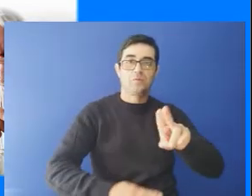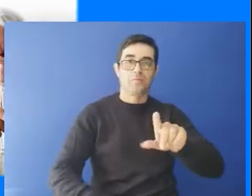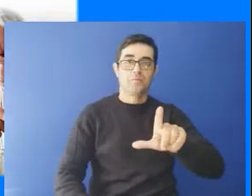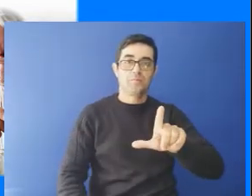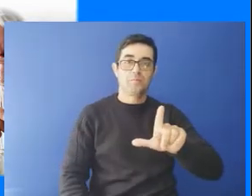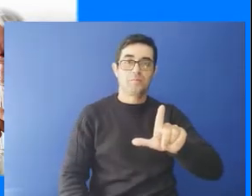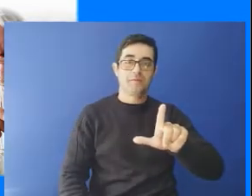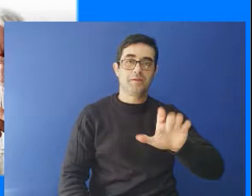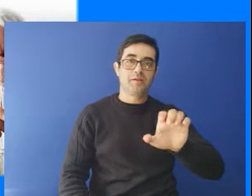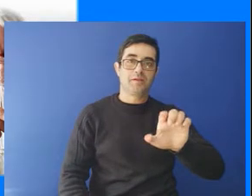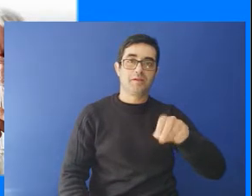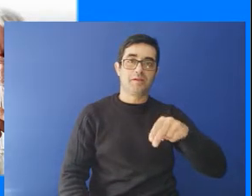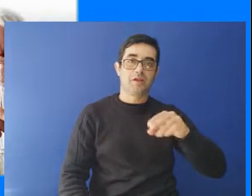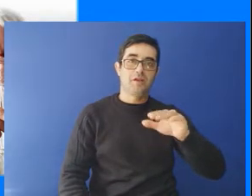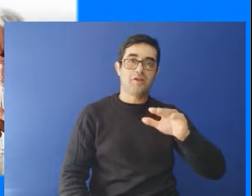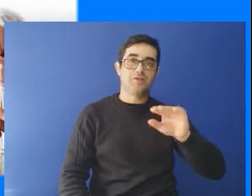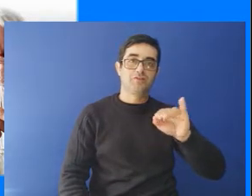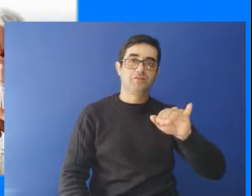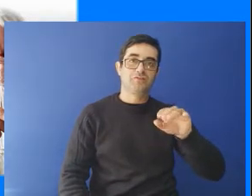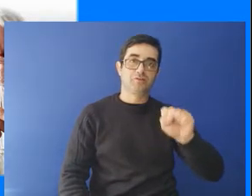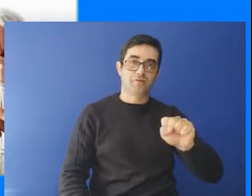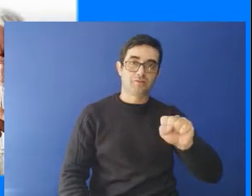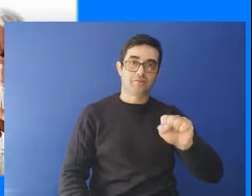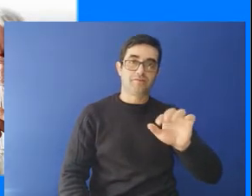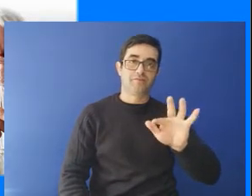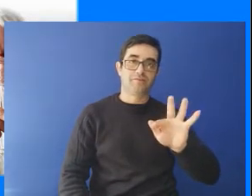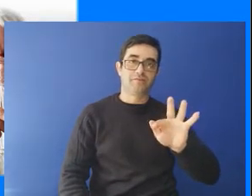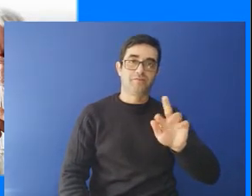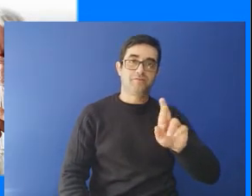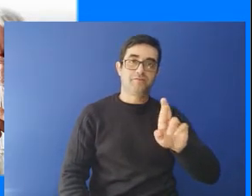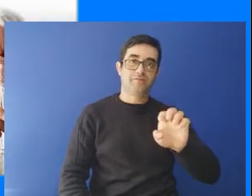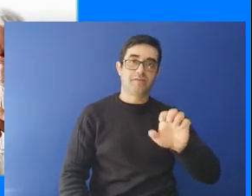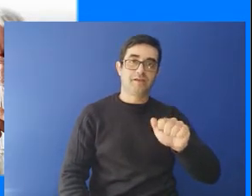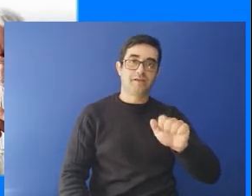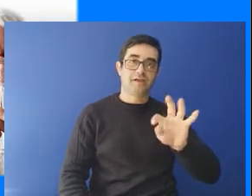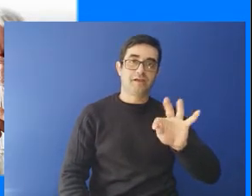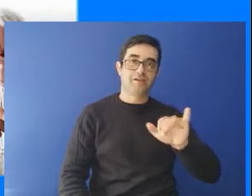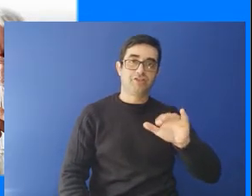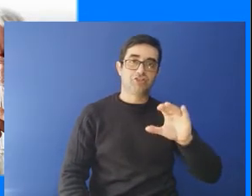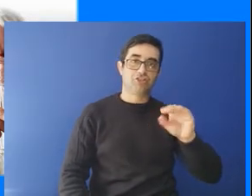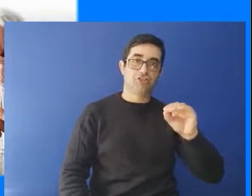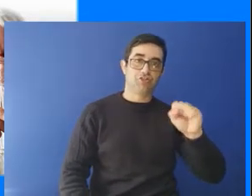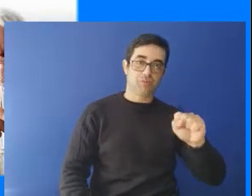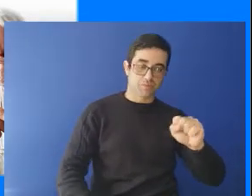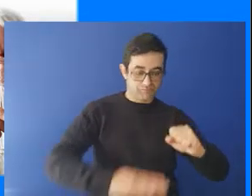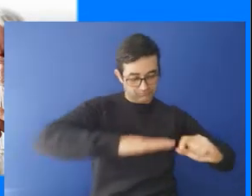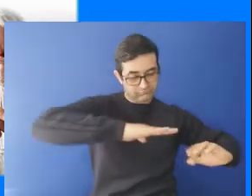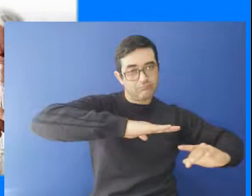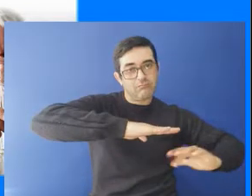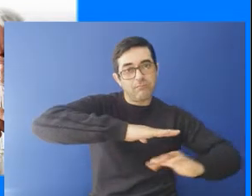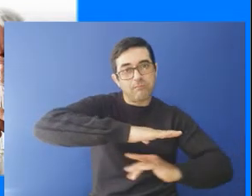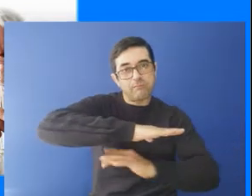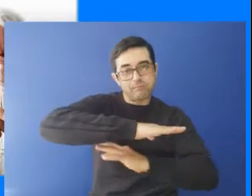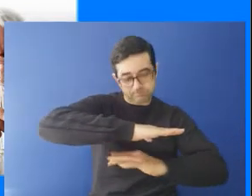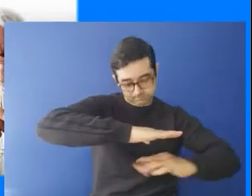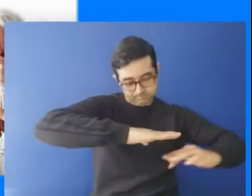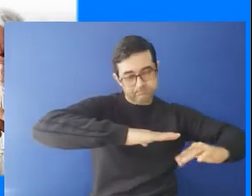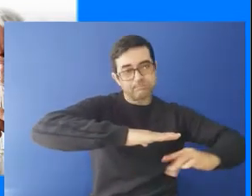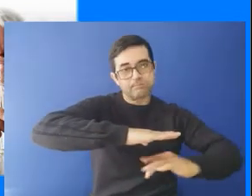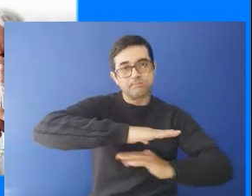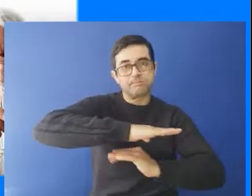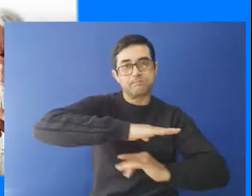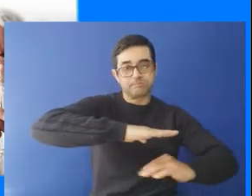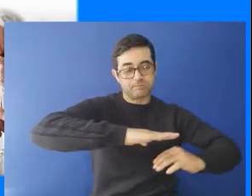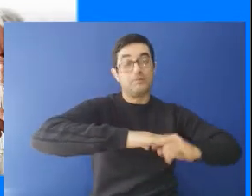esses reservatórios de água que se formam abaixo da rocha, porque a água permeia por